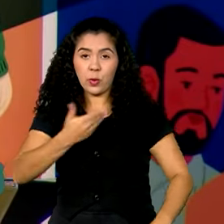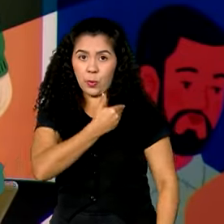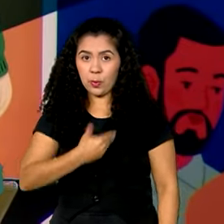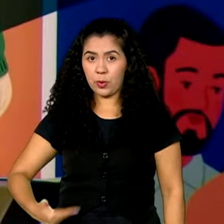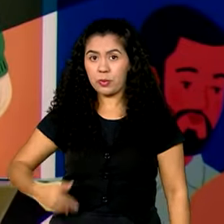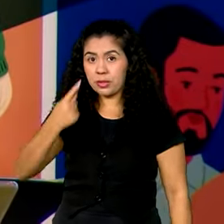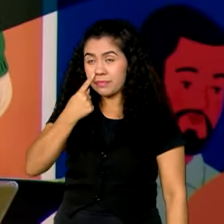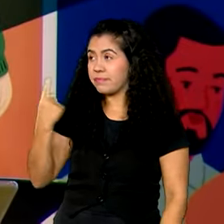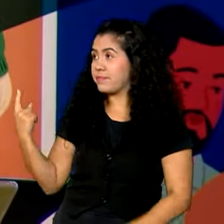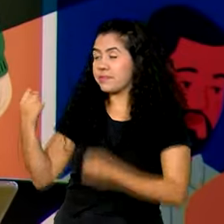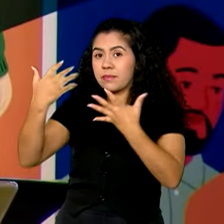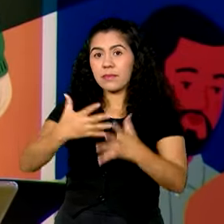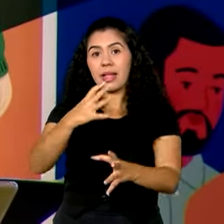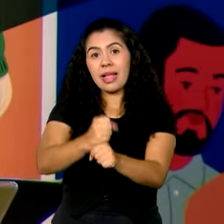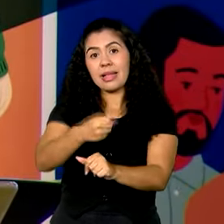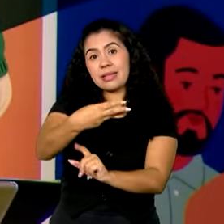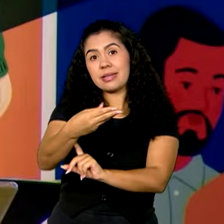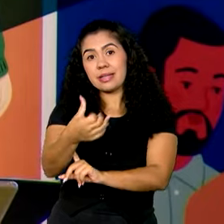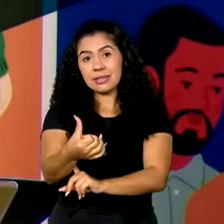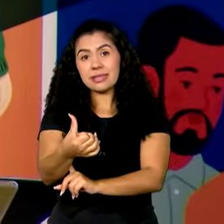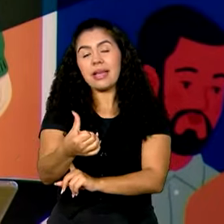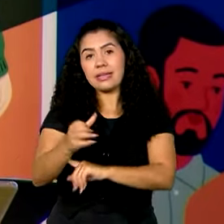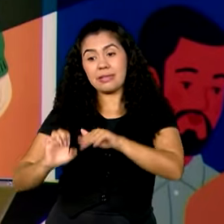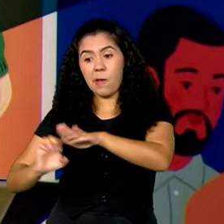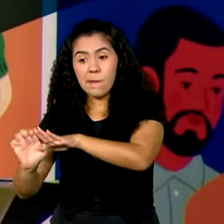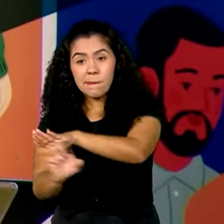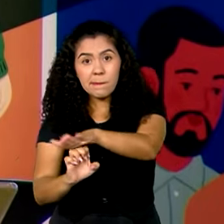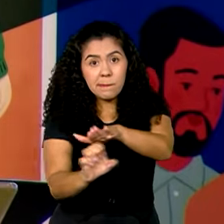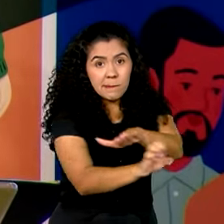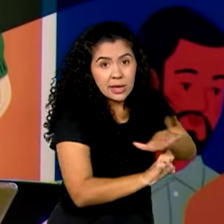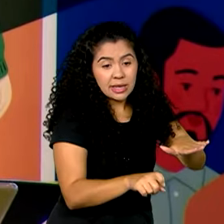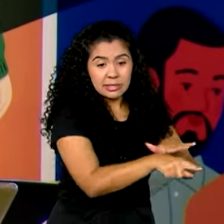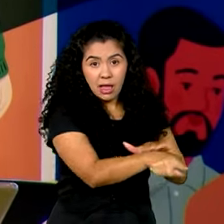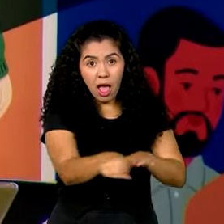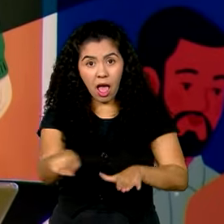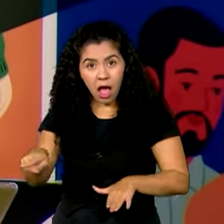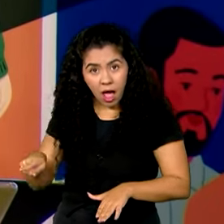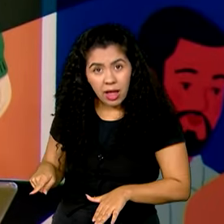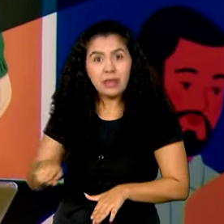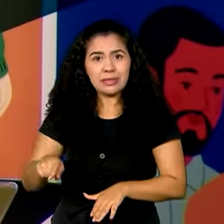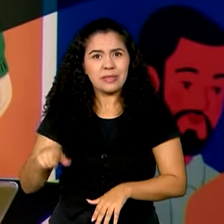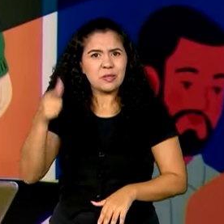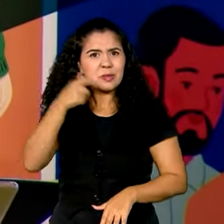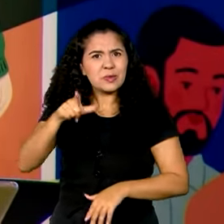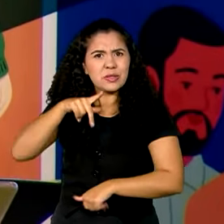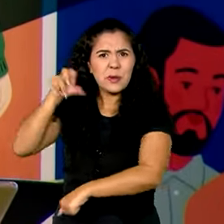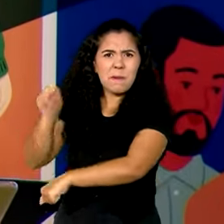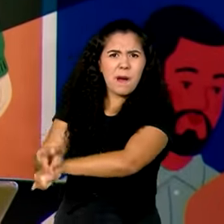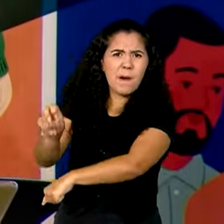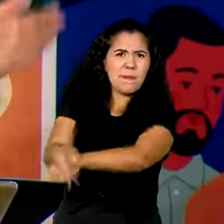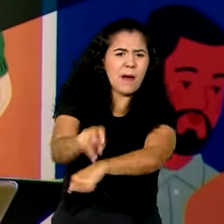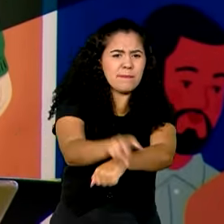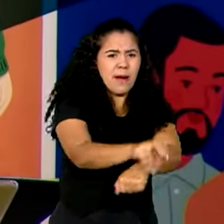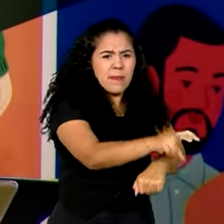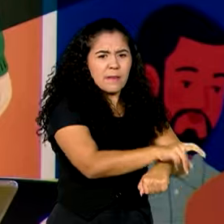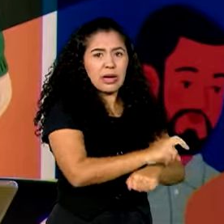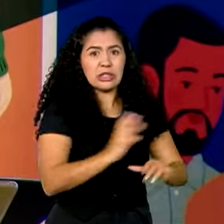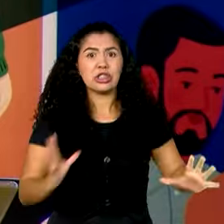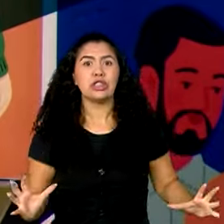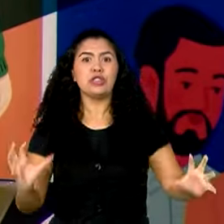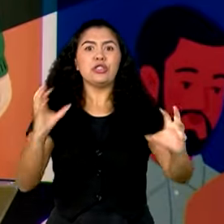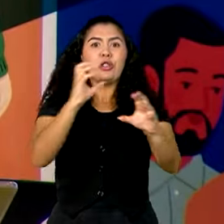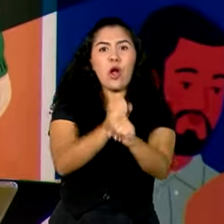empresas, geradoras de quase 430 mil empregos diretos, sem falar os indiretos, que o presidente não gosta tanto dos indiretos, que ele fala que se a gente soma todos os